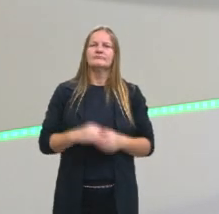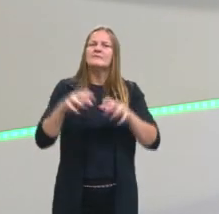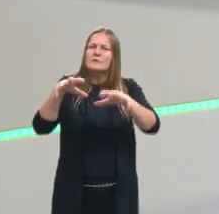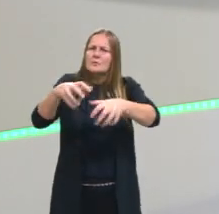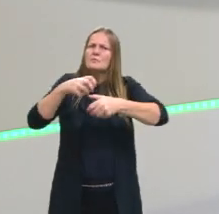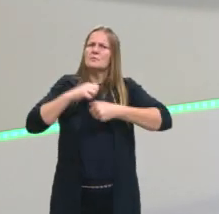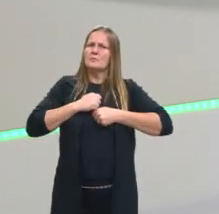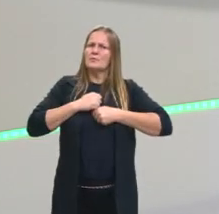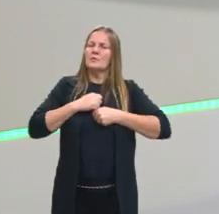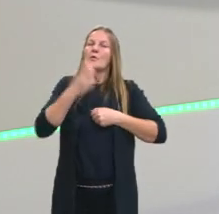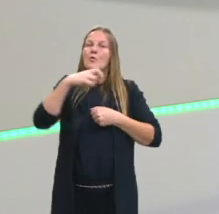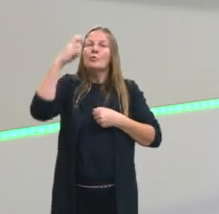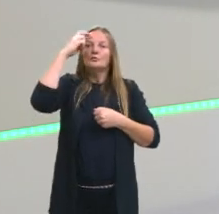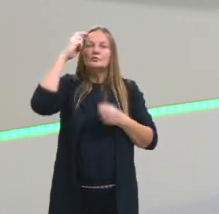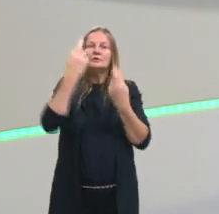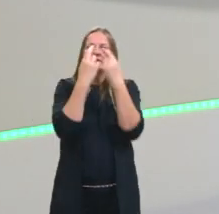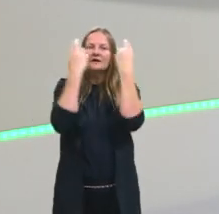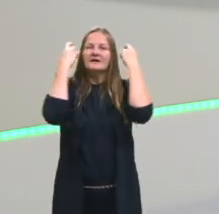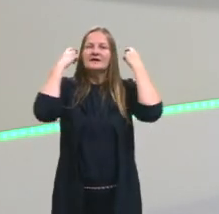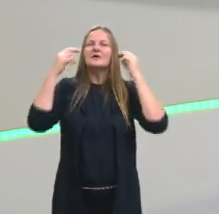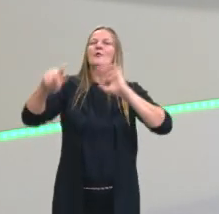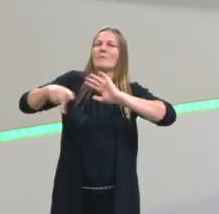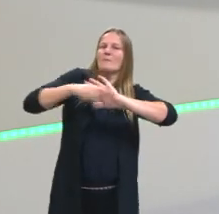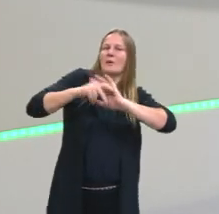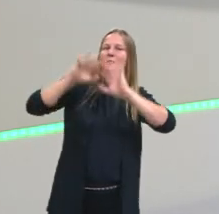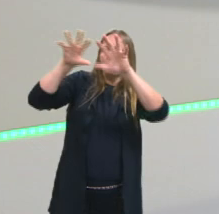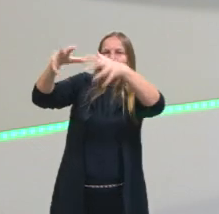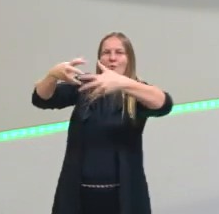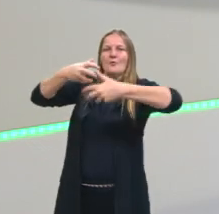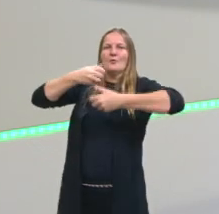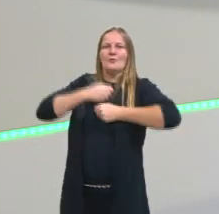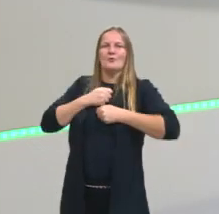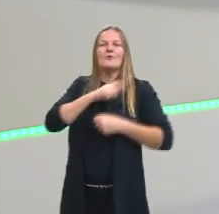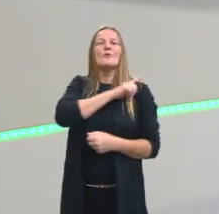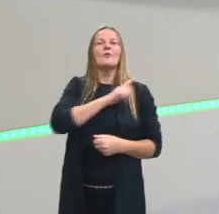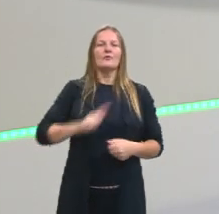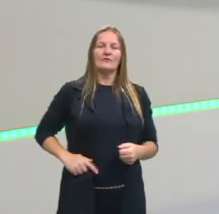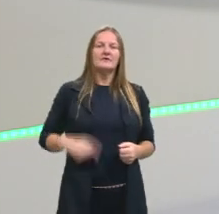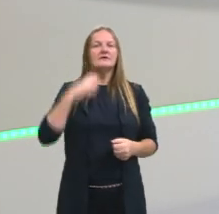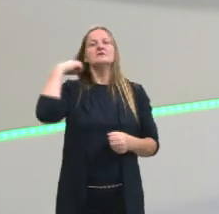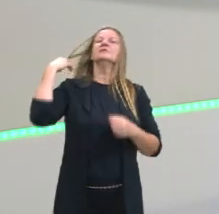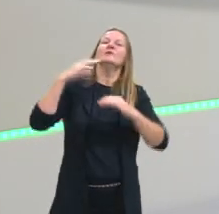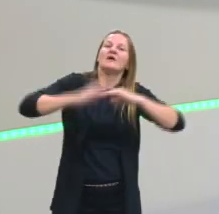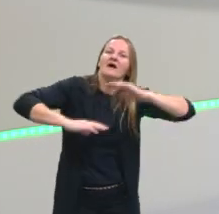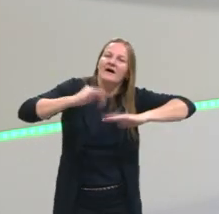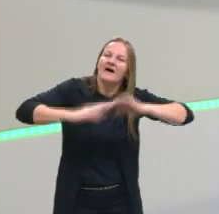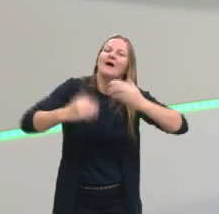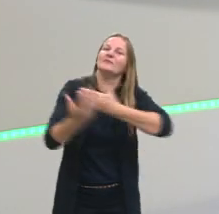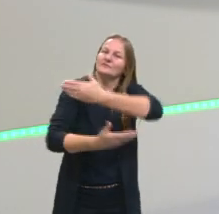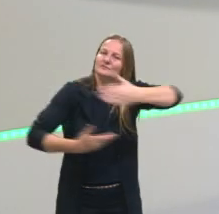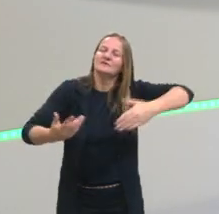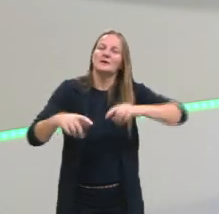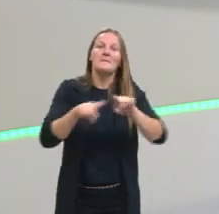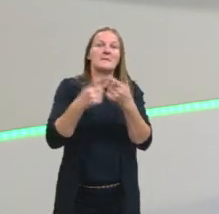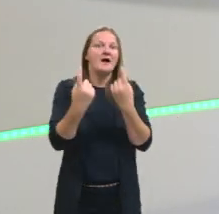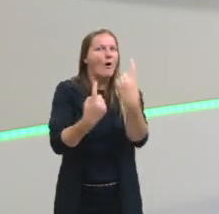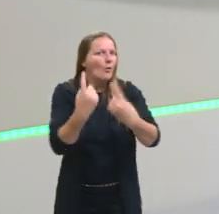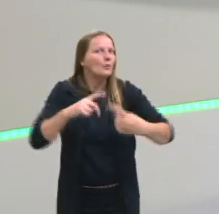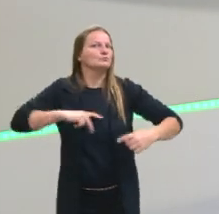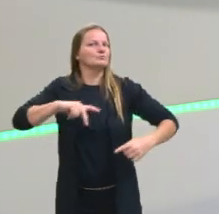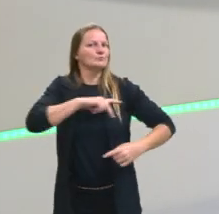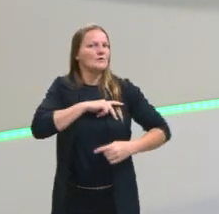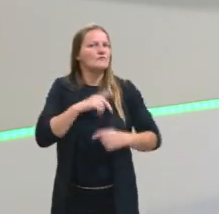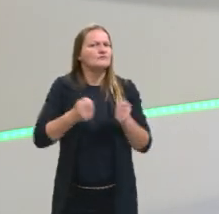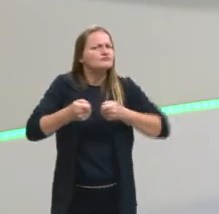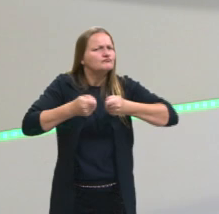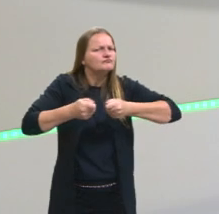apropriaram de muito da cultura grega para sempre para sua forma de governar para os seus hábitos mas alguns dos povos que eles